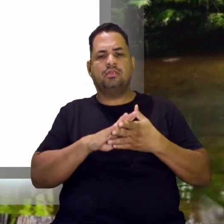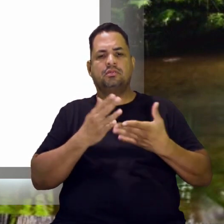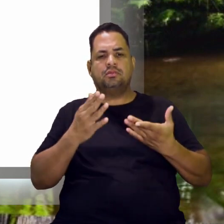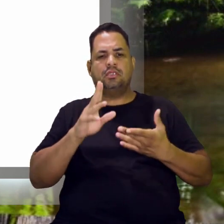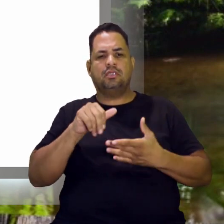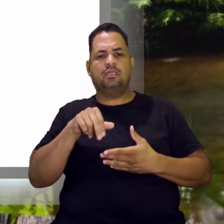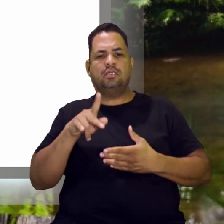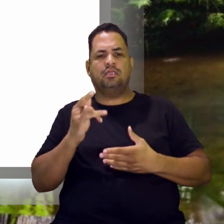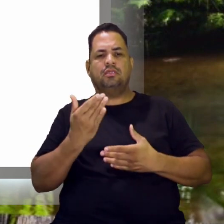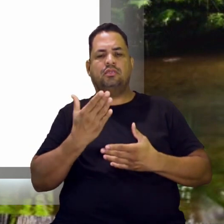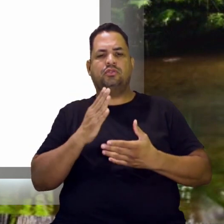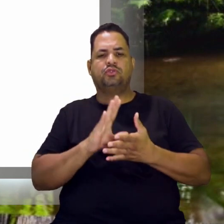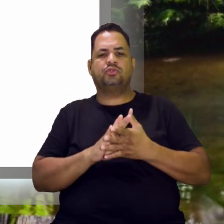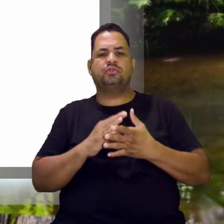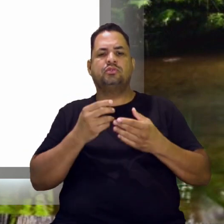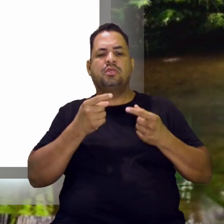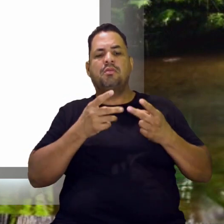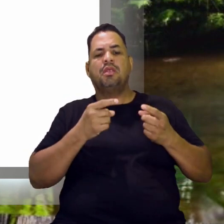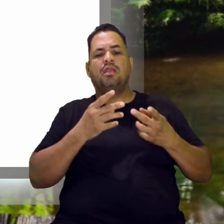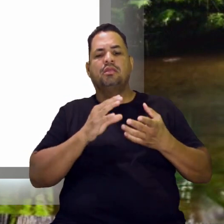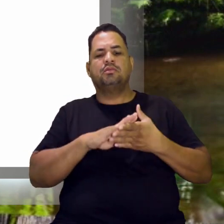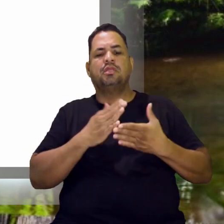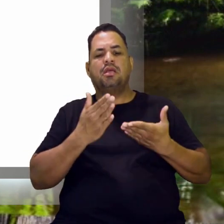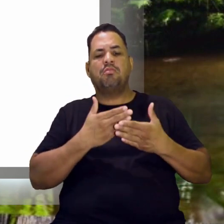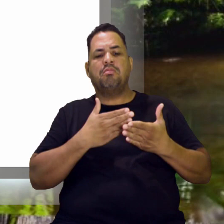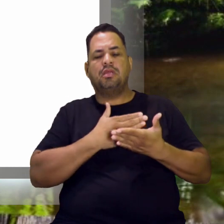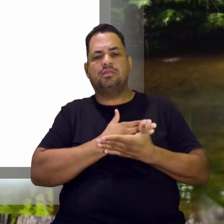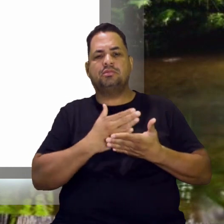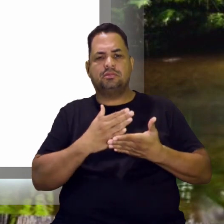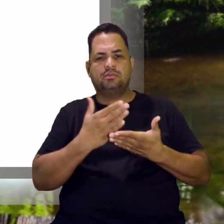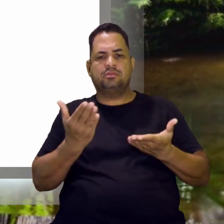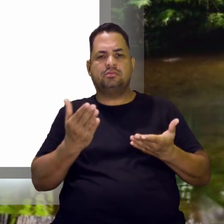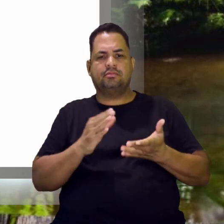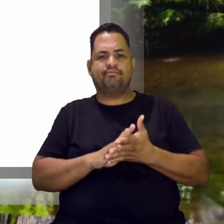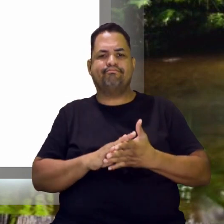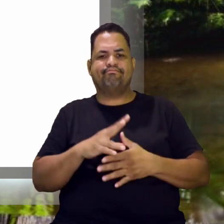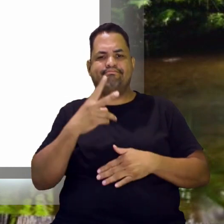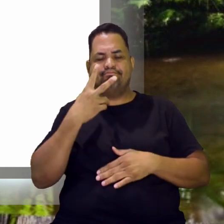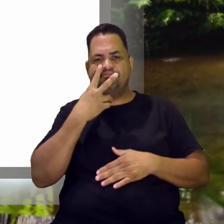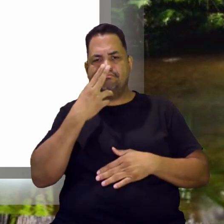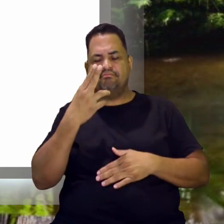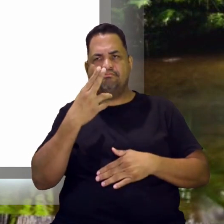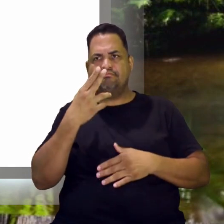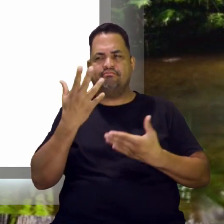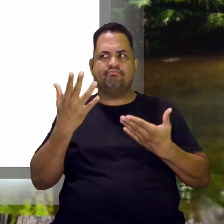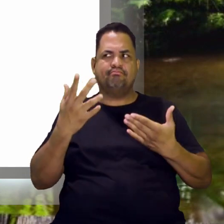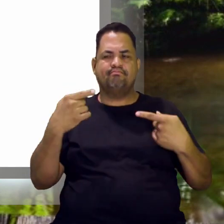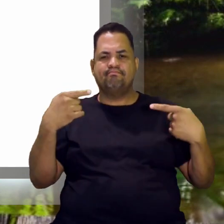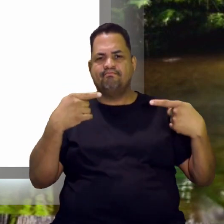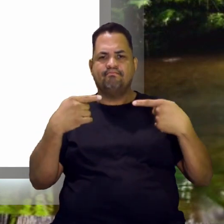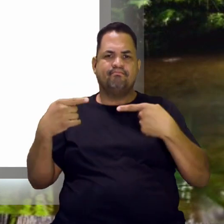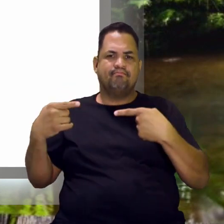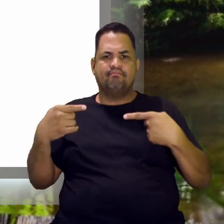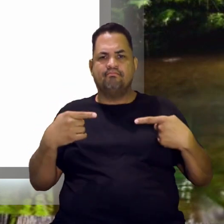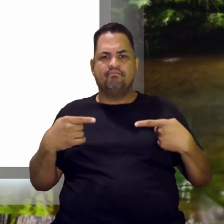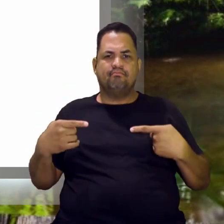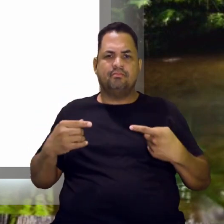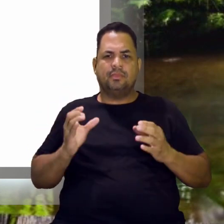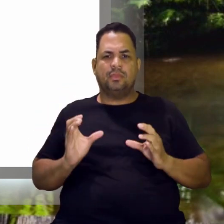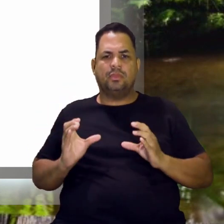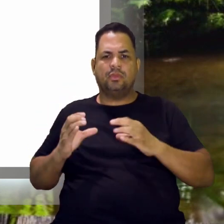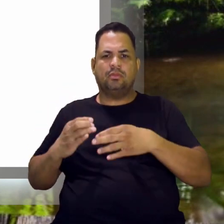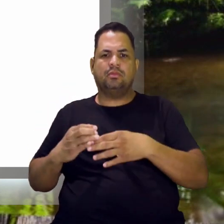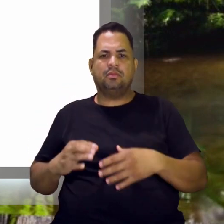Né? Usa a palavra nicho como se fosse assim um ramo, né? Alguma coisa relacionada a um